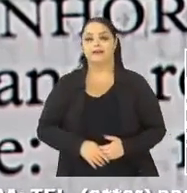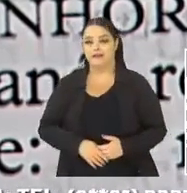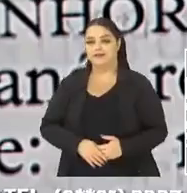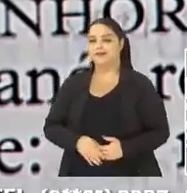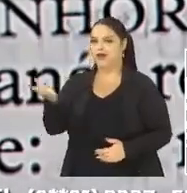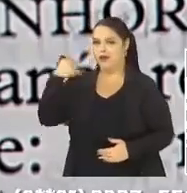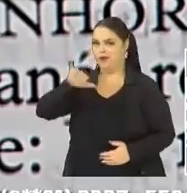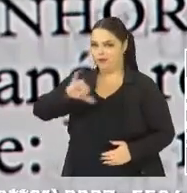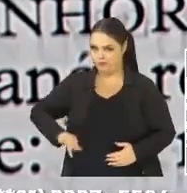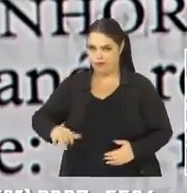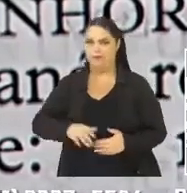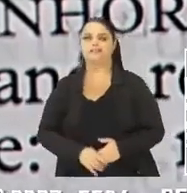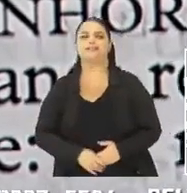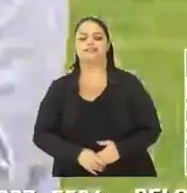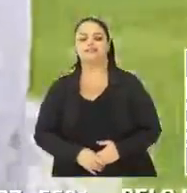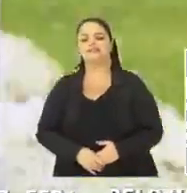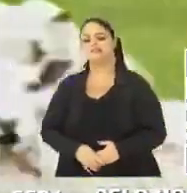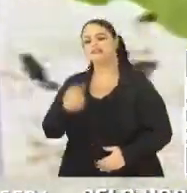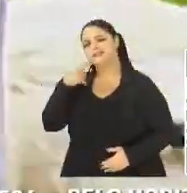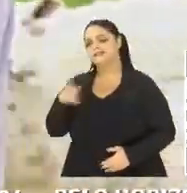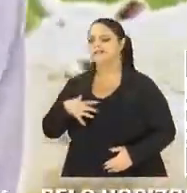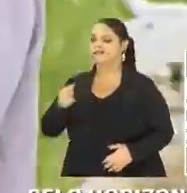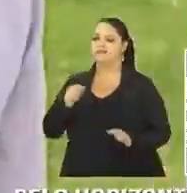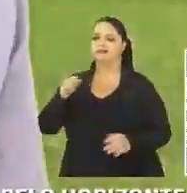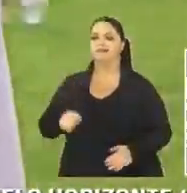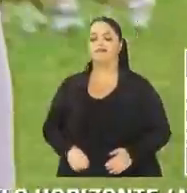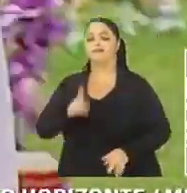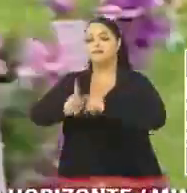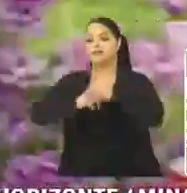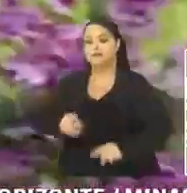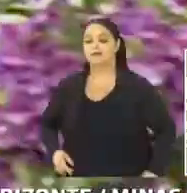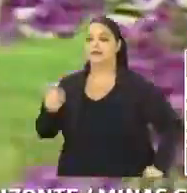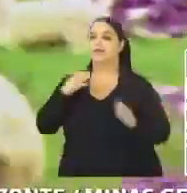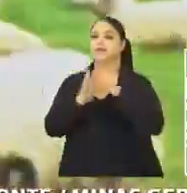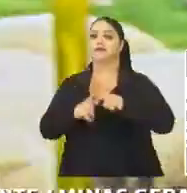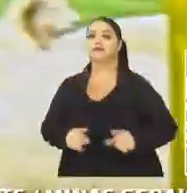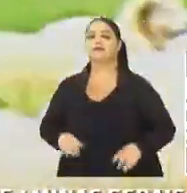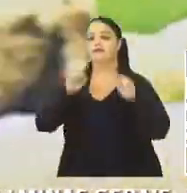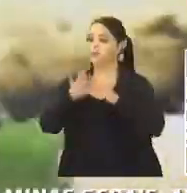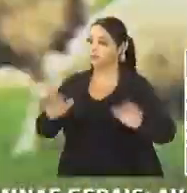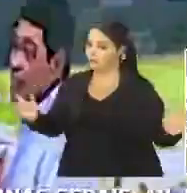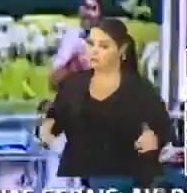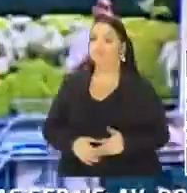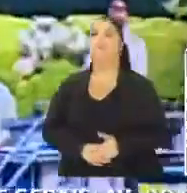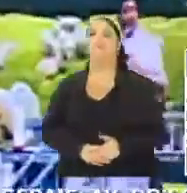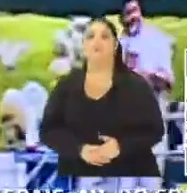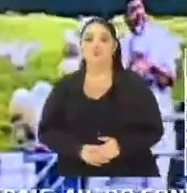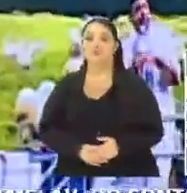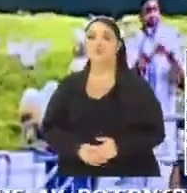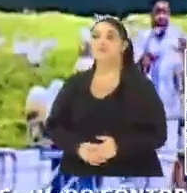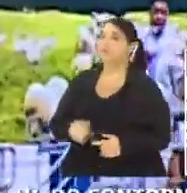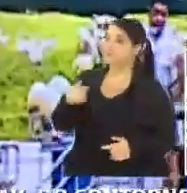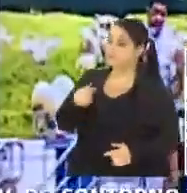Não. Eu falei para ele, eu falei: não, meu filho. O povo que vai na igreja vai para ser abençoado. Mas